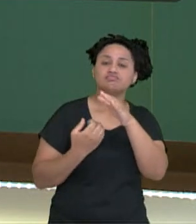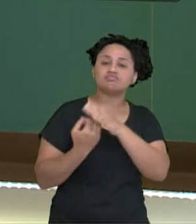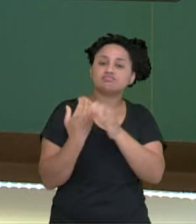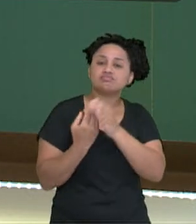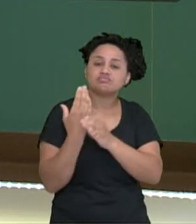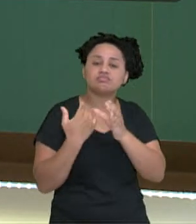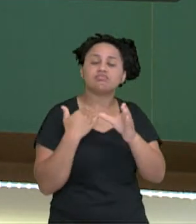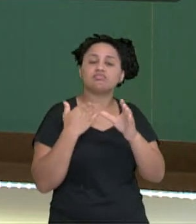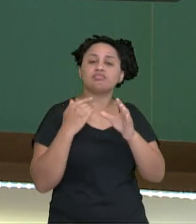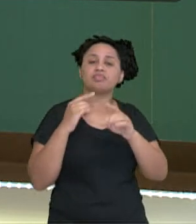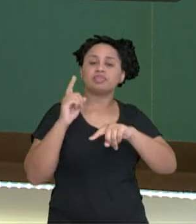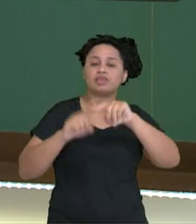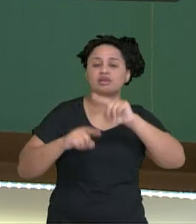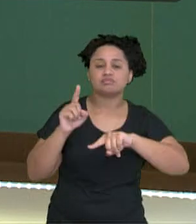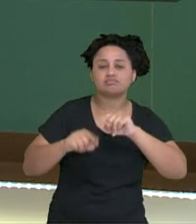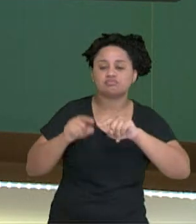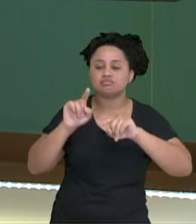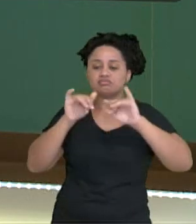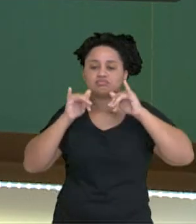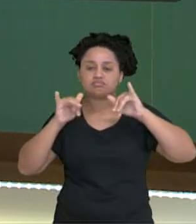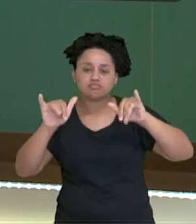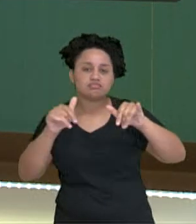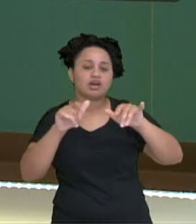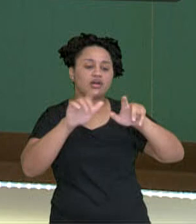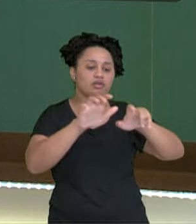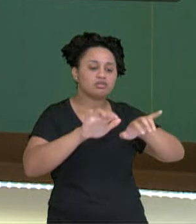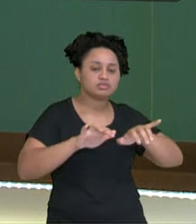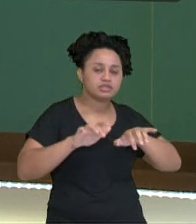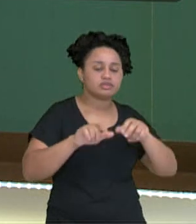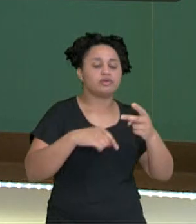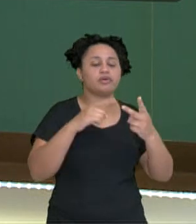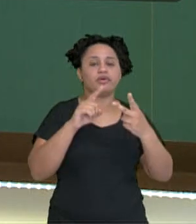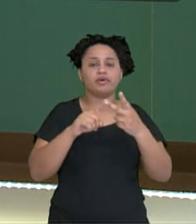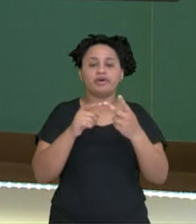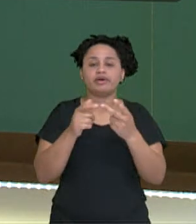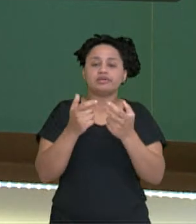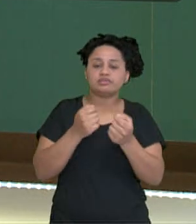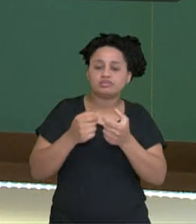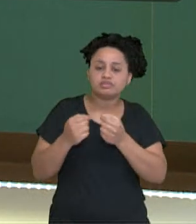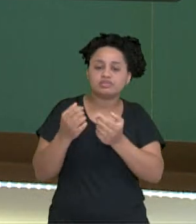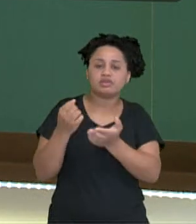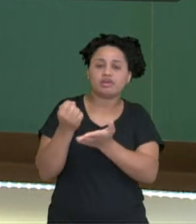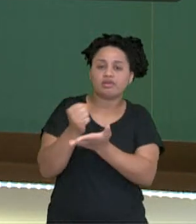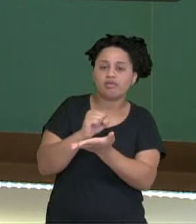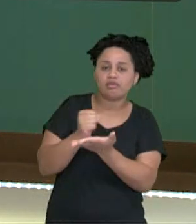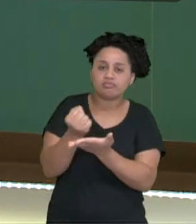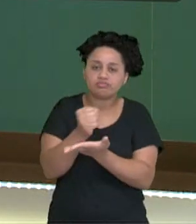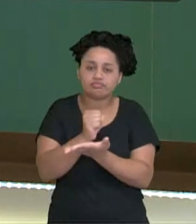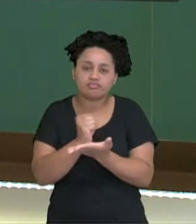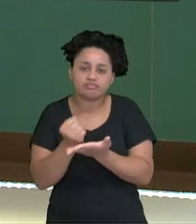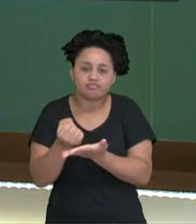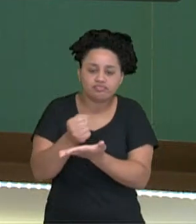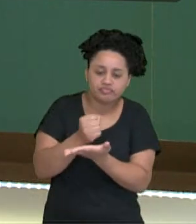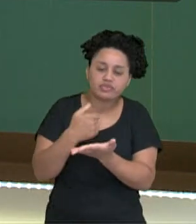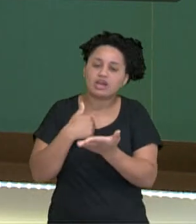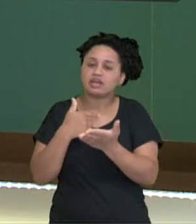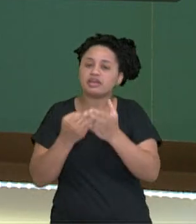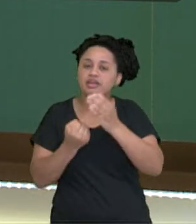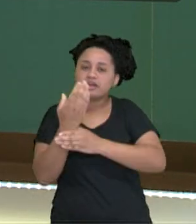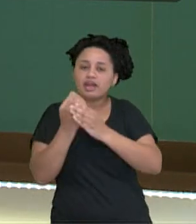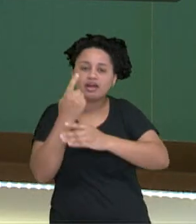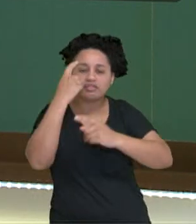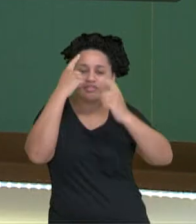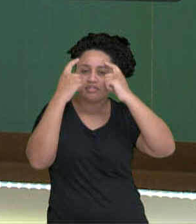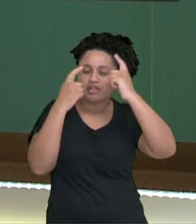os equipamentos eletrônicos, os computadores, os consoles, as desenvolvedoras de jogos, né?